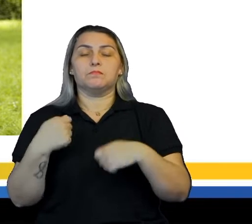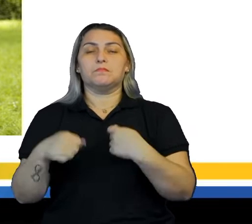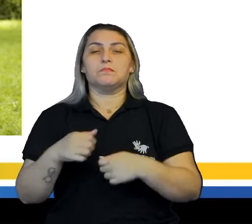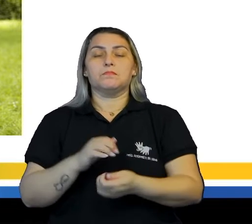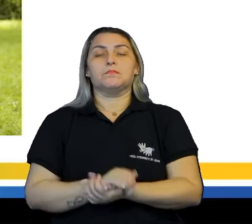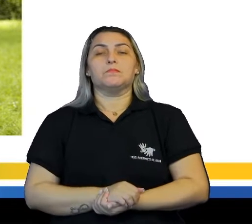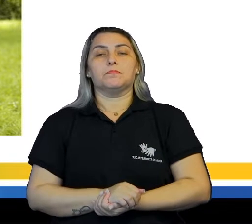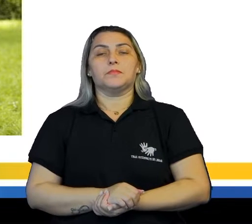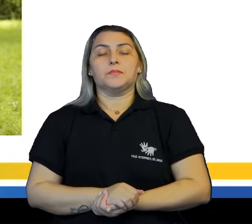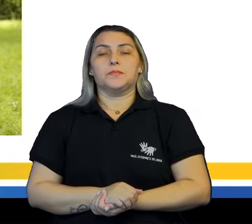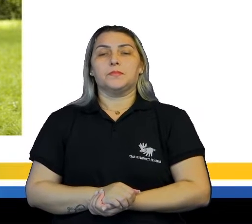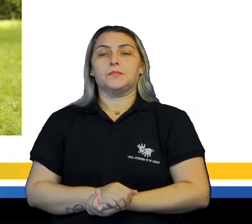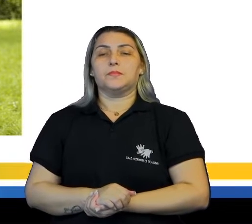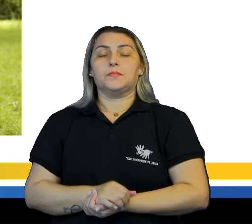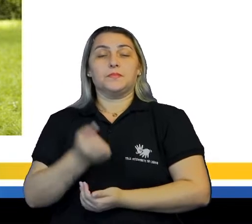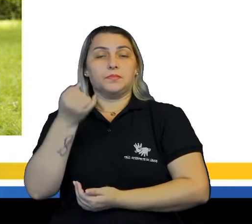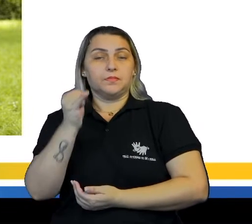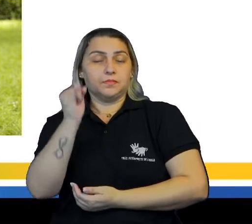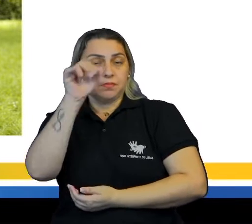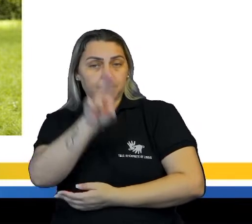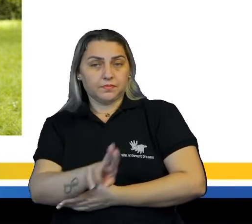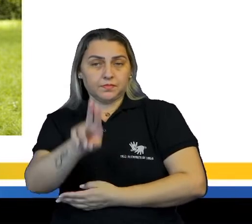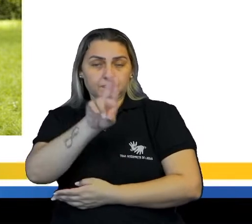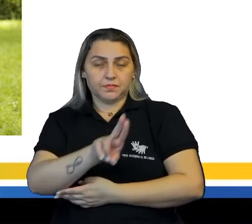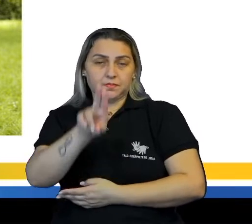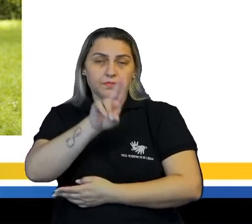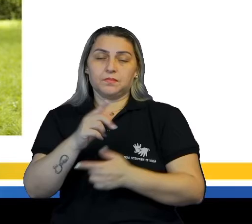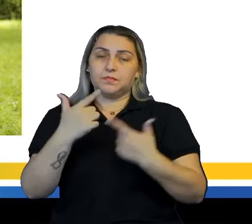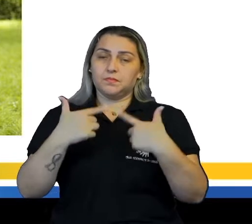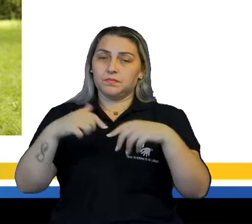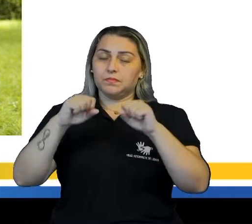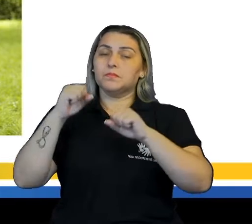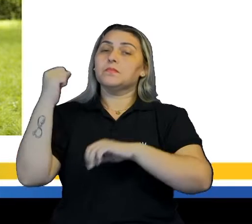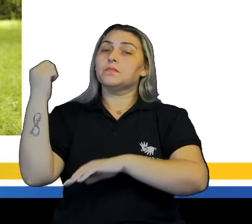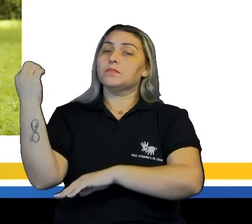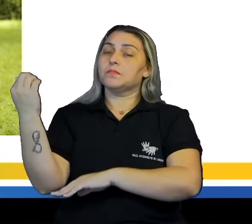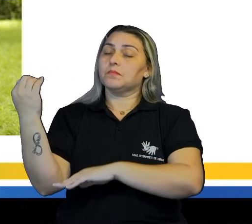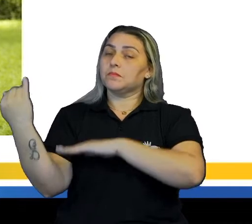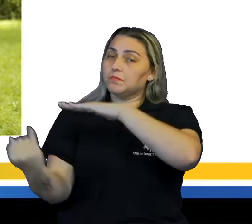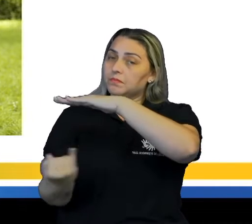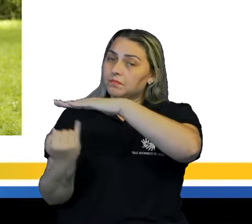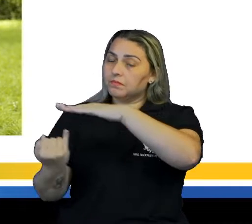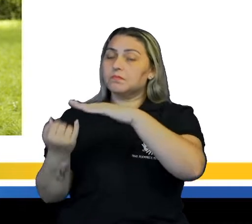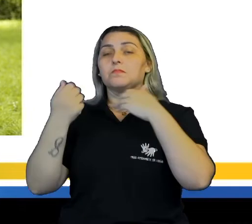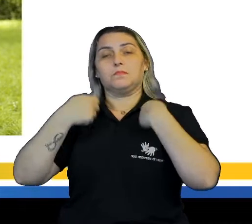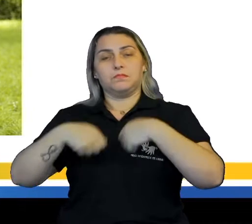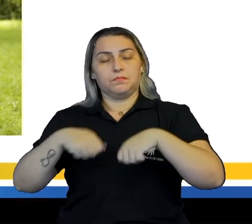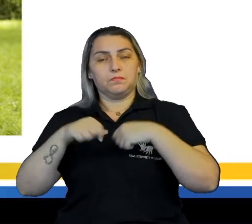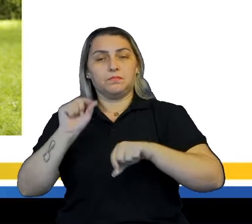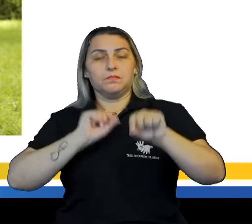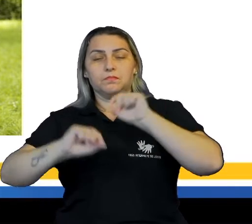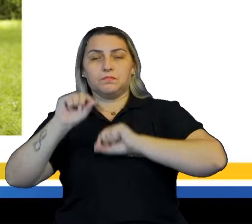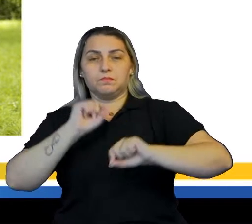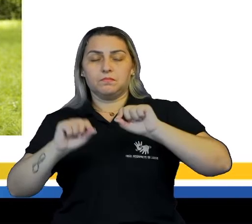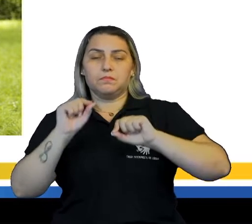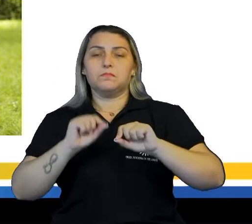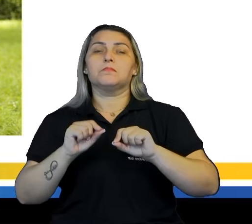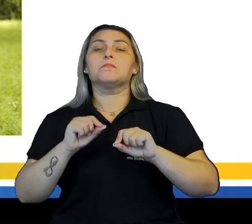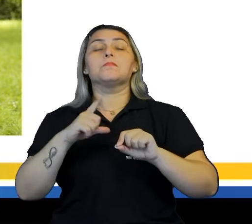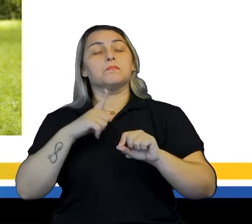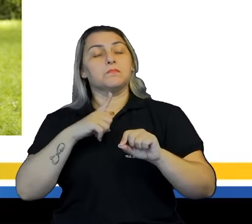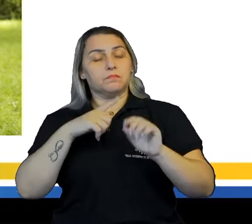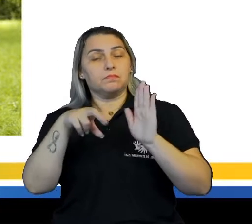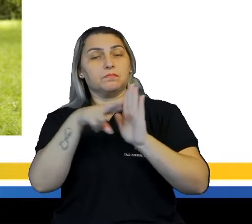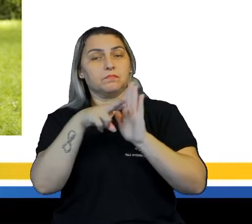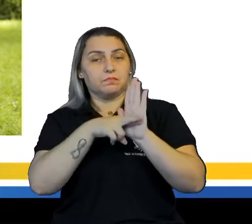em consideração. Se eu for utilizar a linguagem formal, eu tenho que empregar as